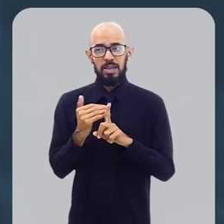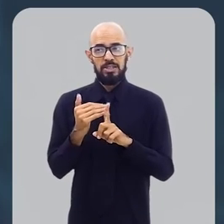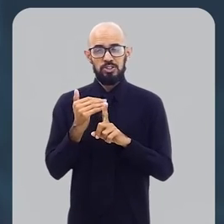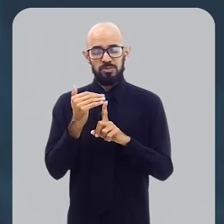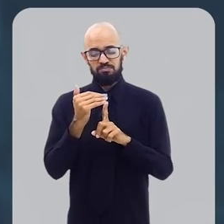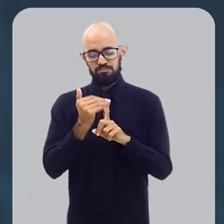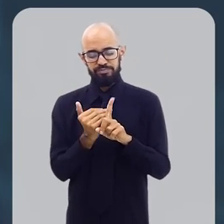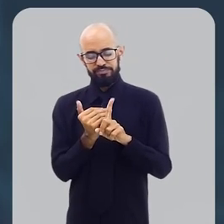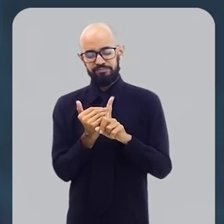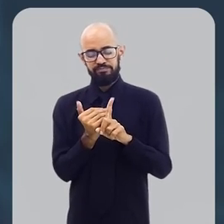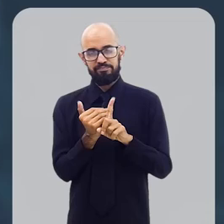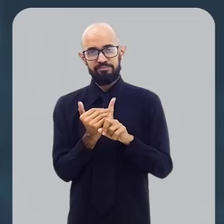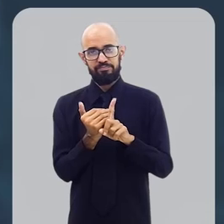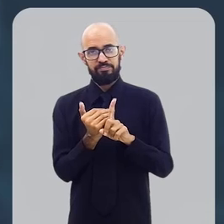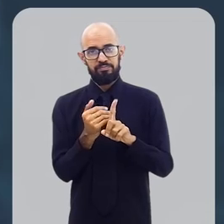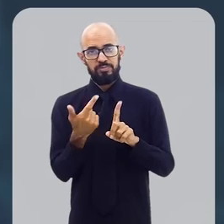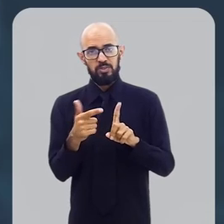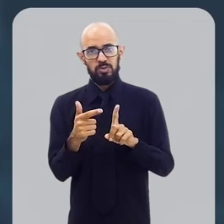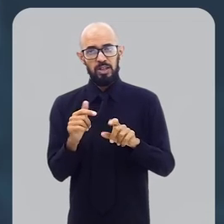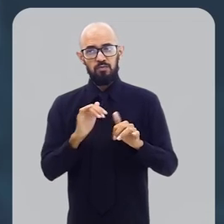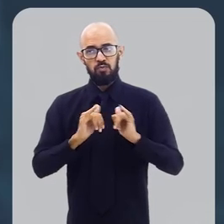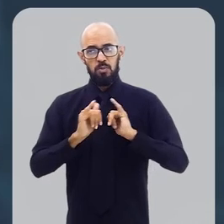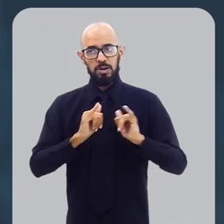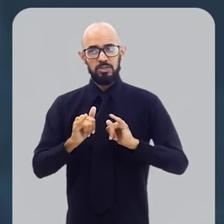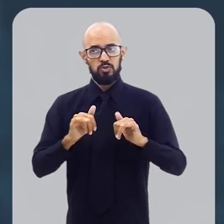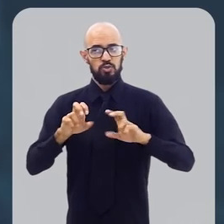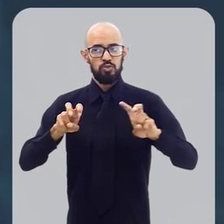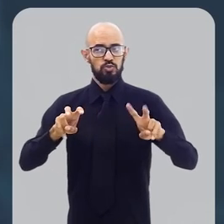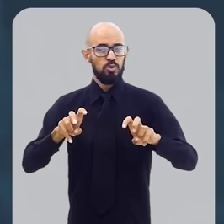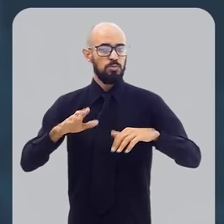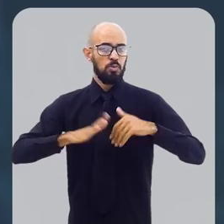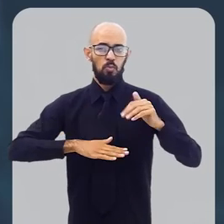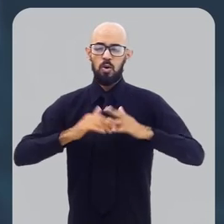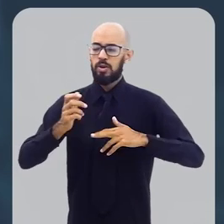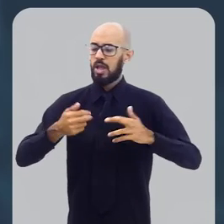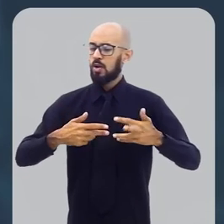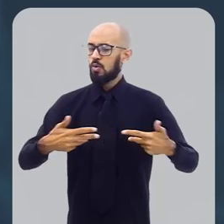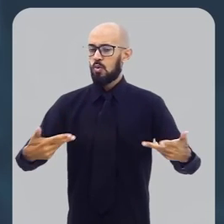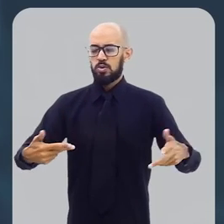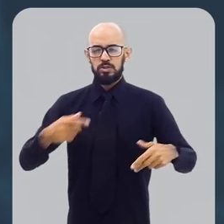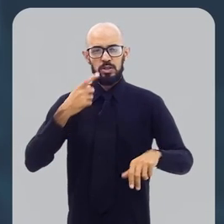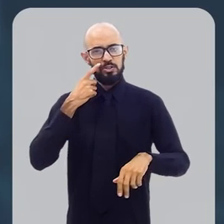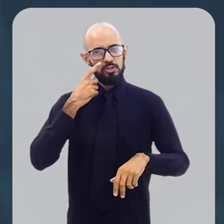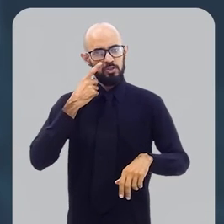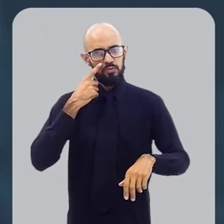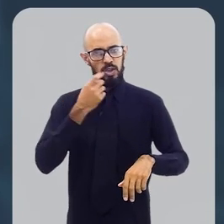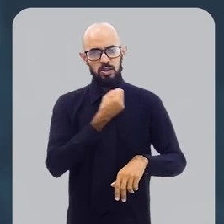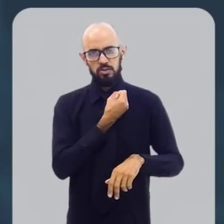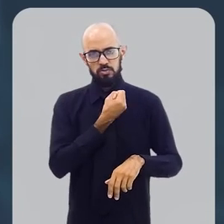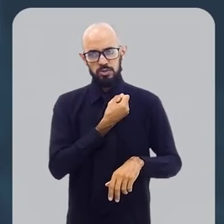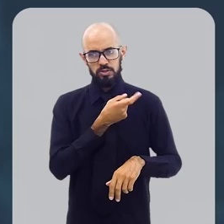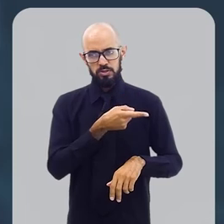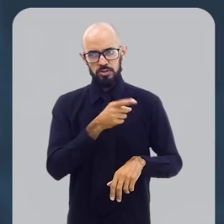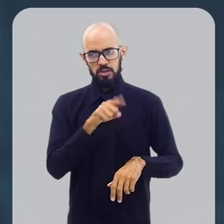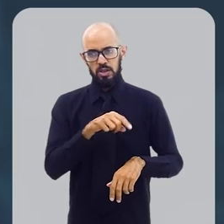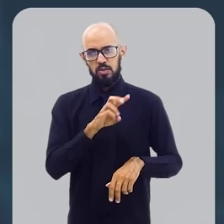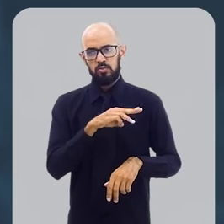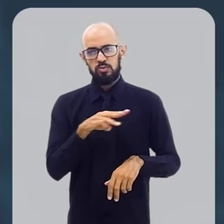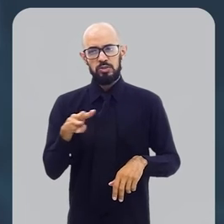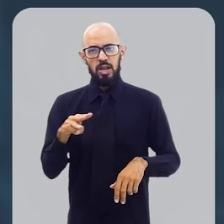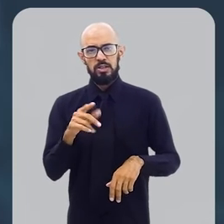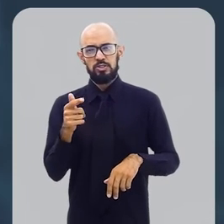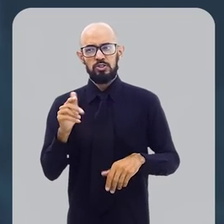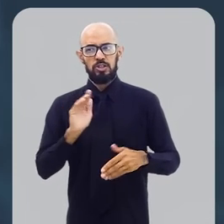né? Ou seja, elas não têm nenhuma informação nos seus sites sobre qualquer uma das questões que a gente olha no